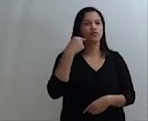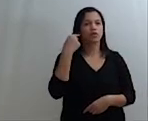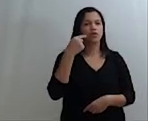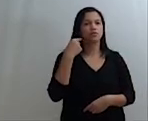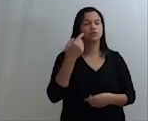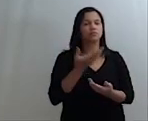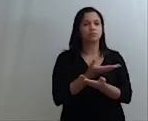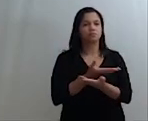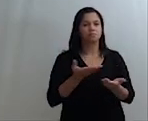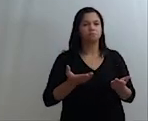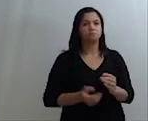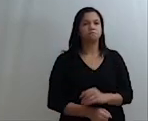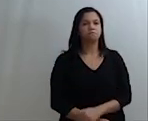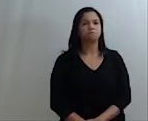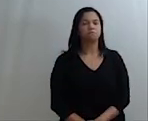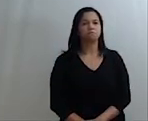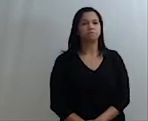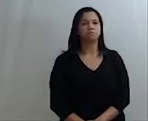advogado